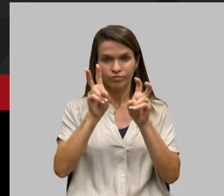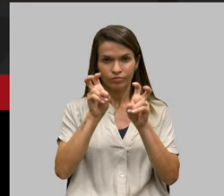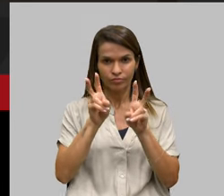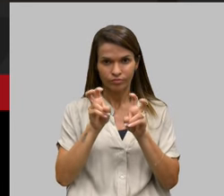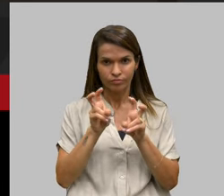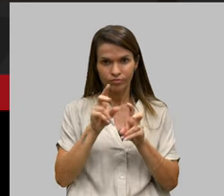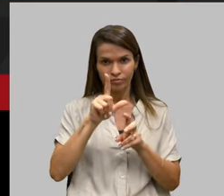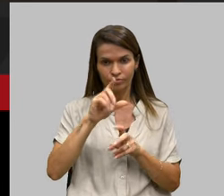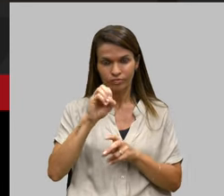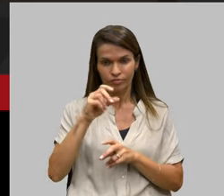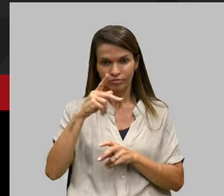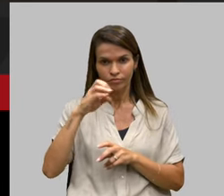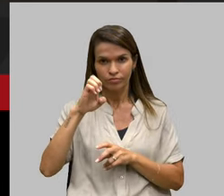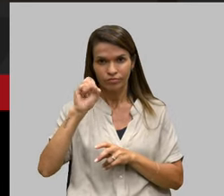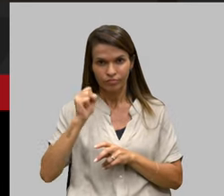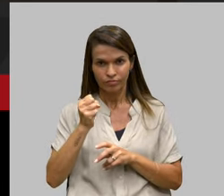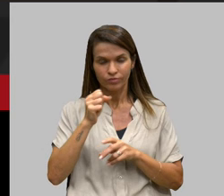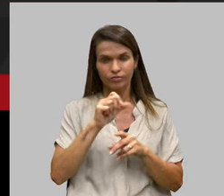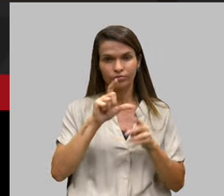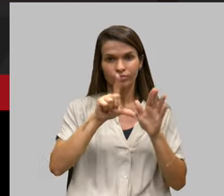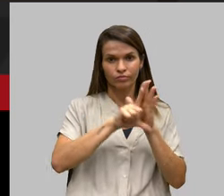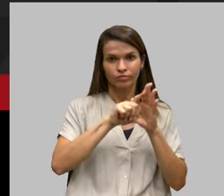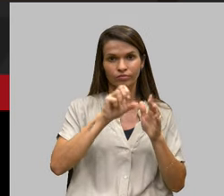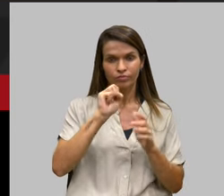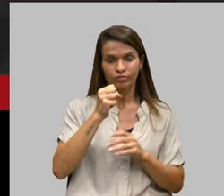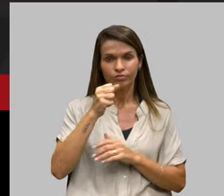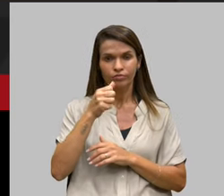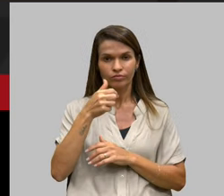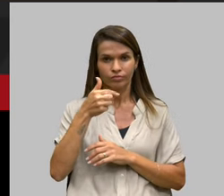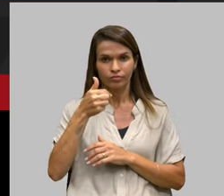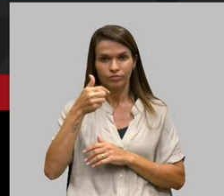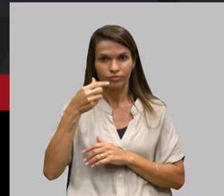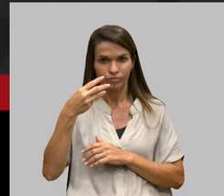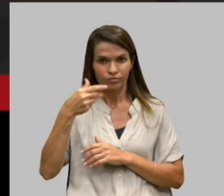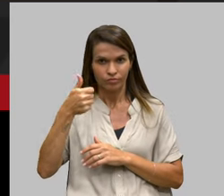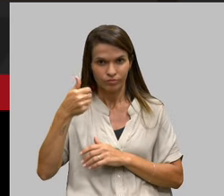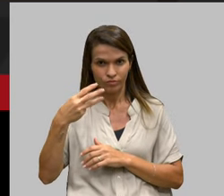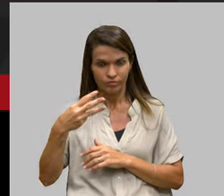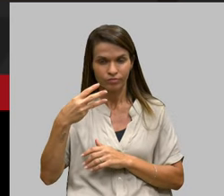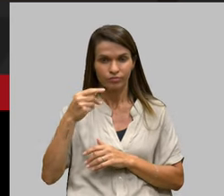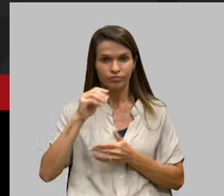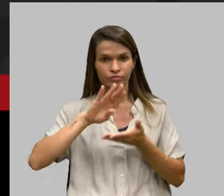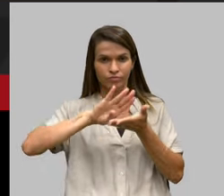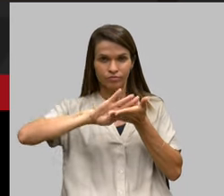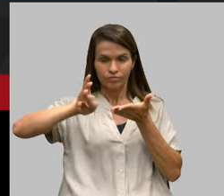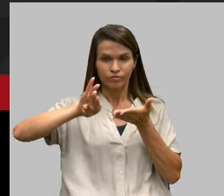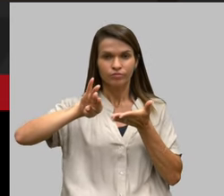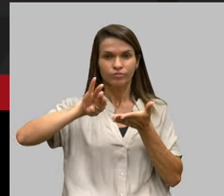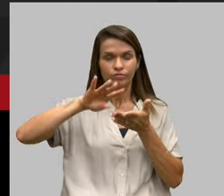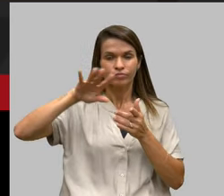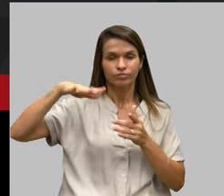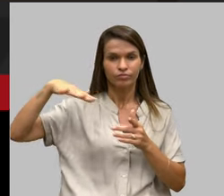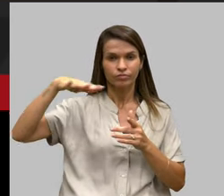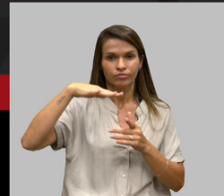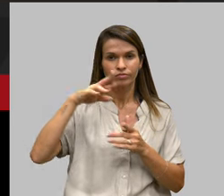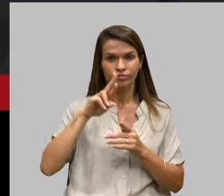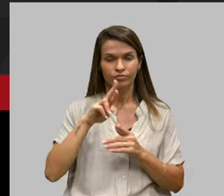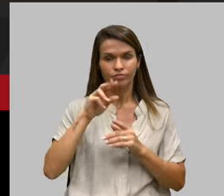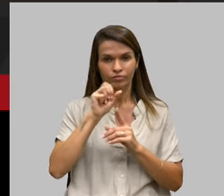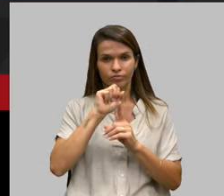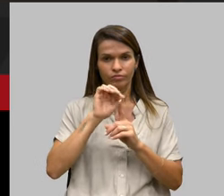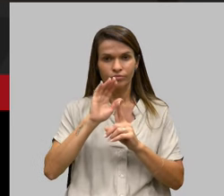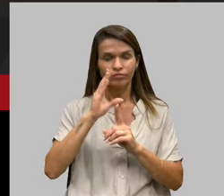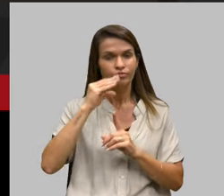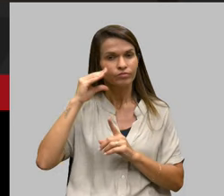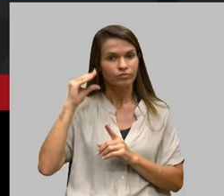Lopes a lei 8213 diz que são excluídos do regime Geral de Previdência Social os servidores da União